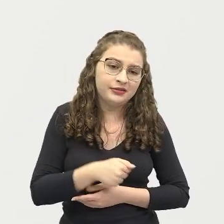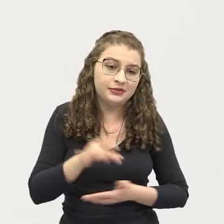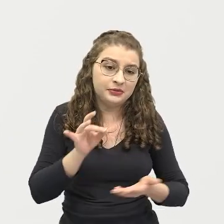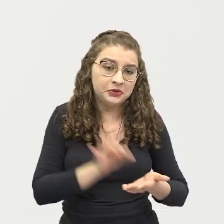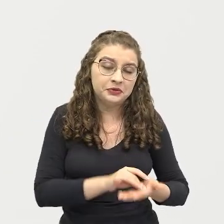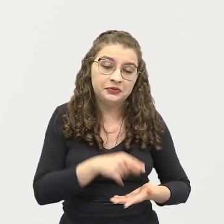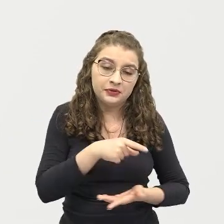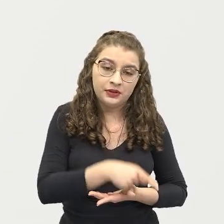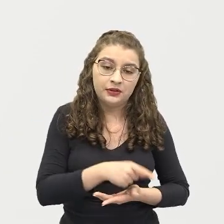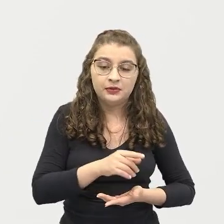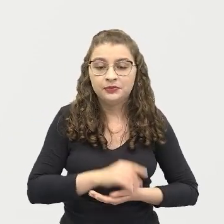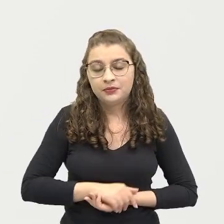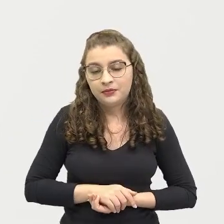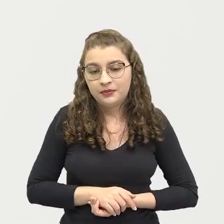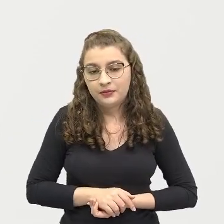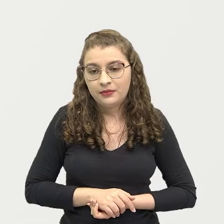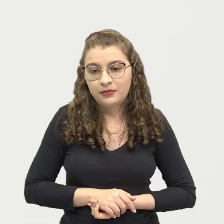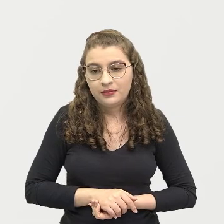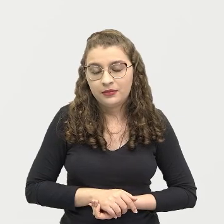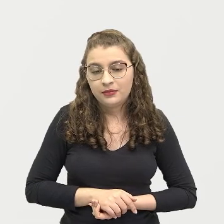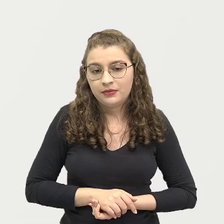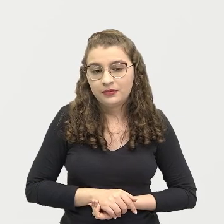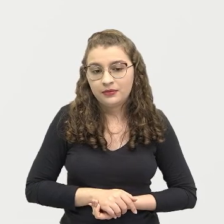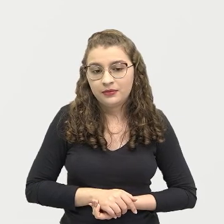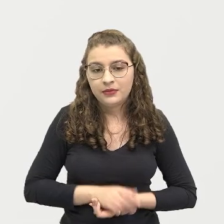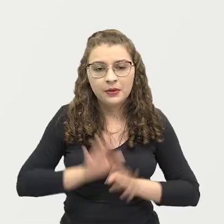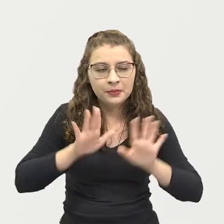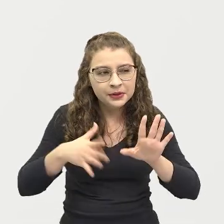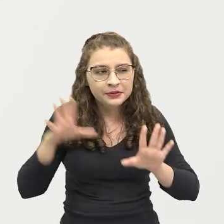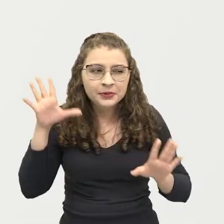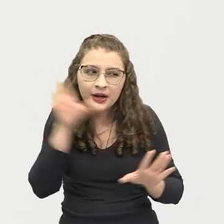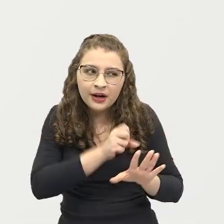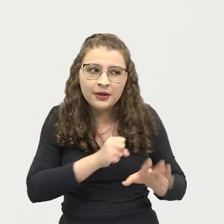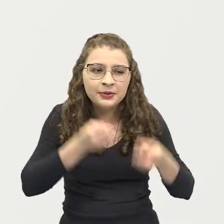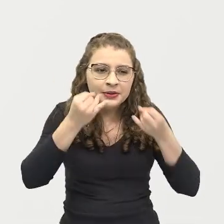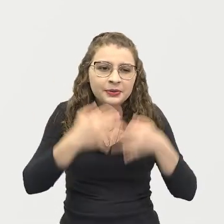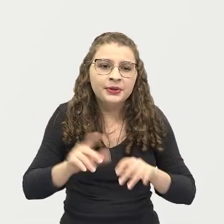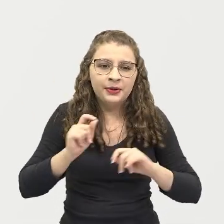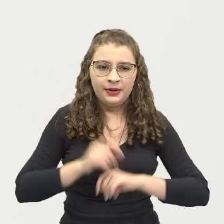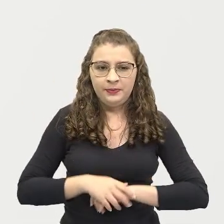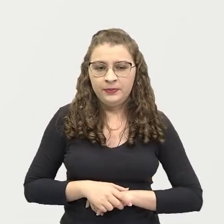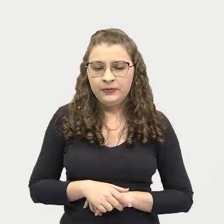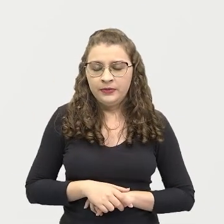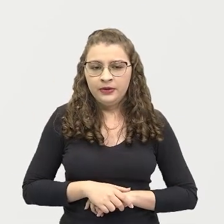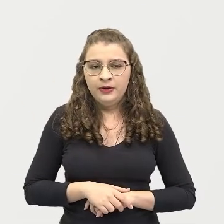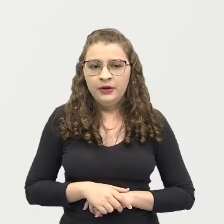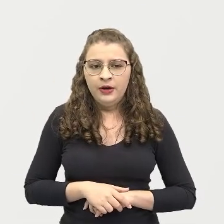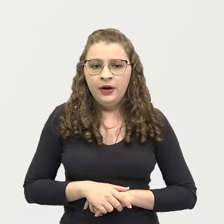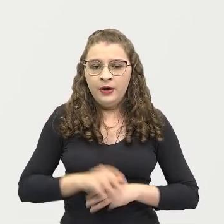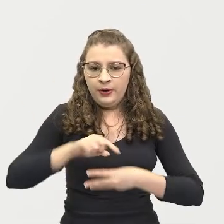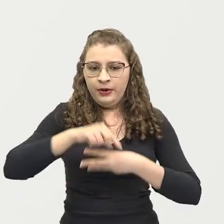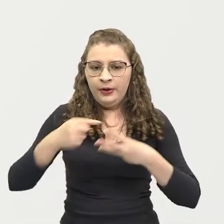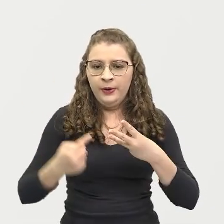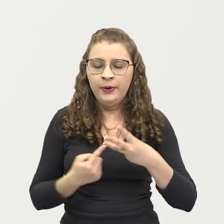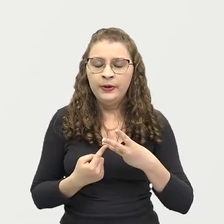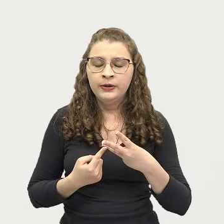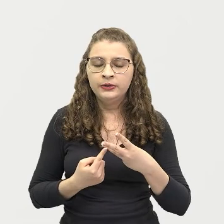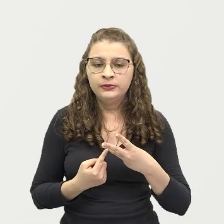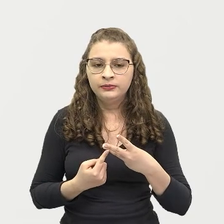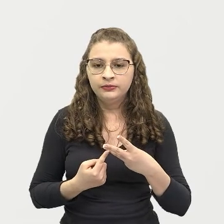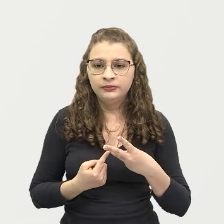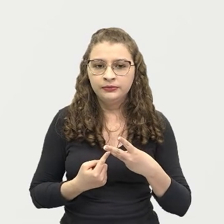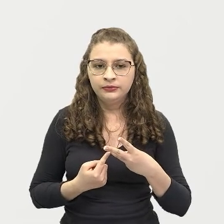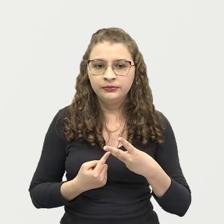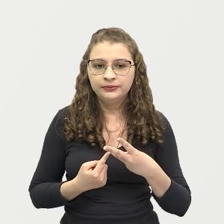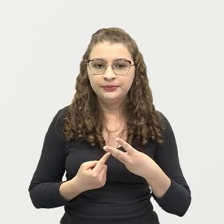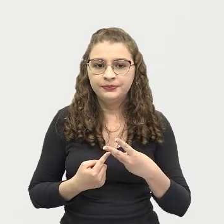consolidar junto ao público. Olha só, vamos falar rapidamente aí sobre os manifestos. Então, temos 3 manifestos aqui, ó.